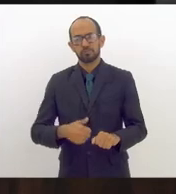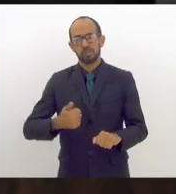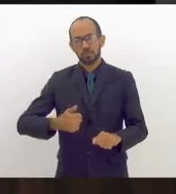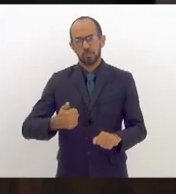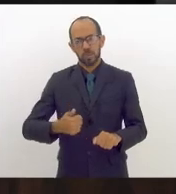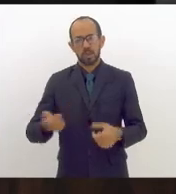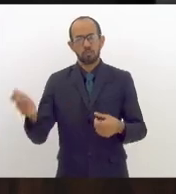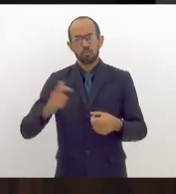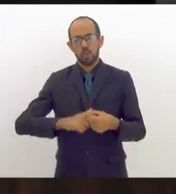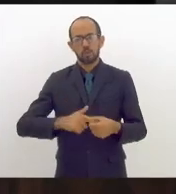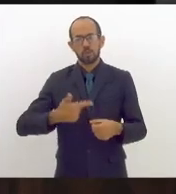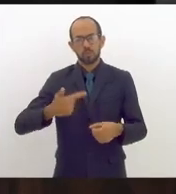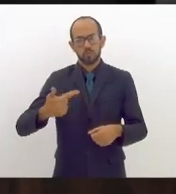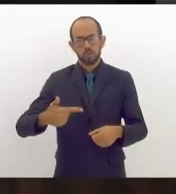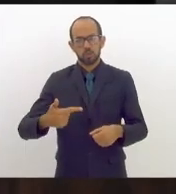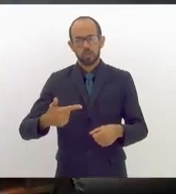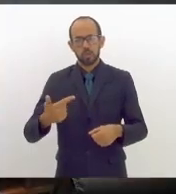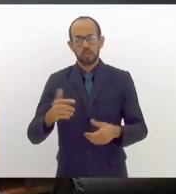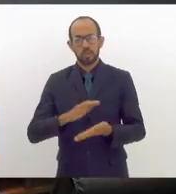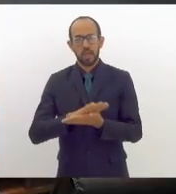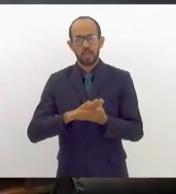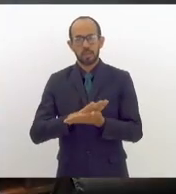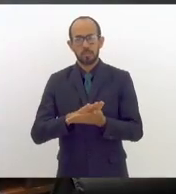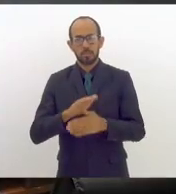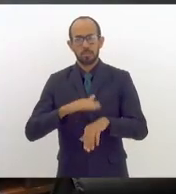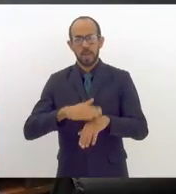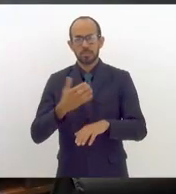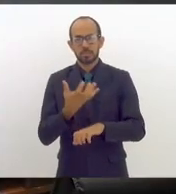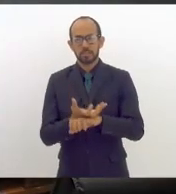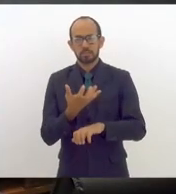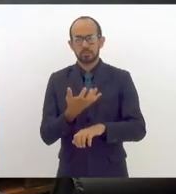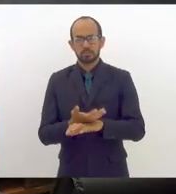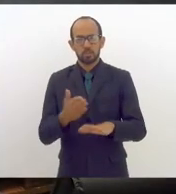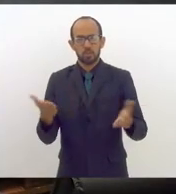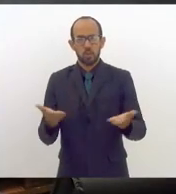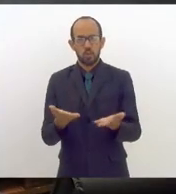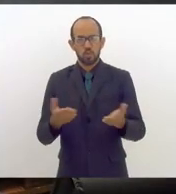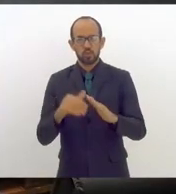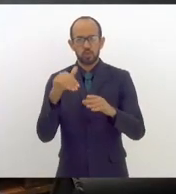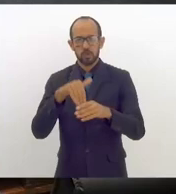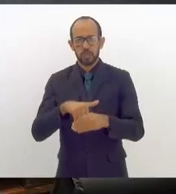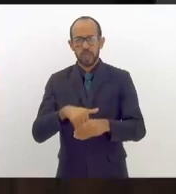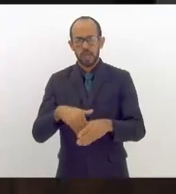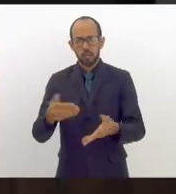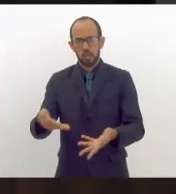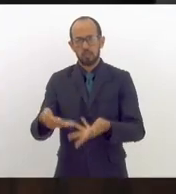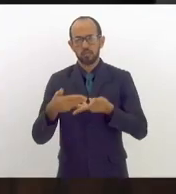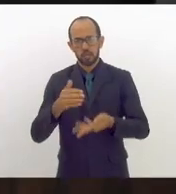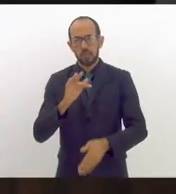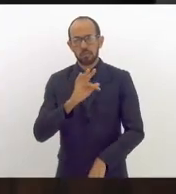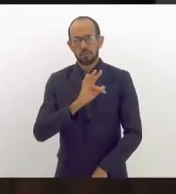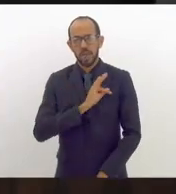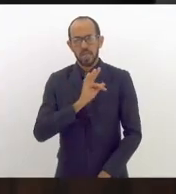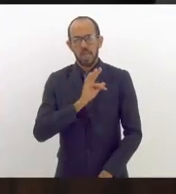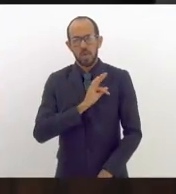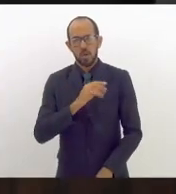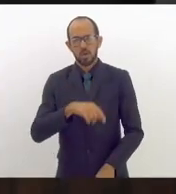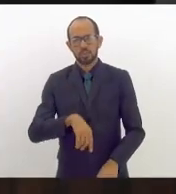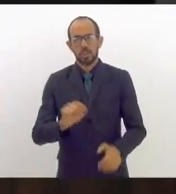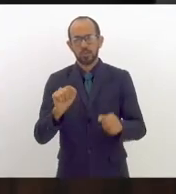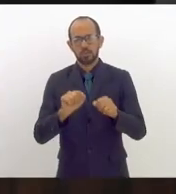Reforma em segundo nada mais havendo a tratar na ordem do dia a presidência convida deputada Marta Rocha fazer